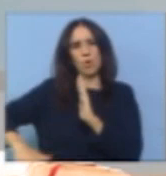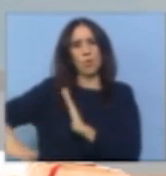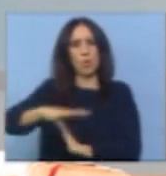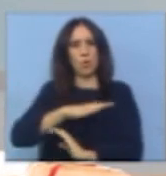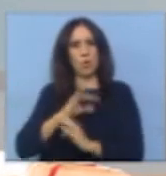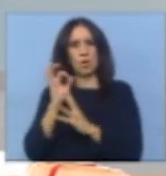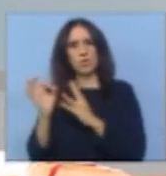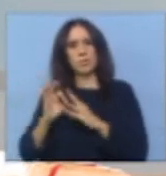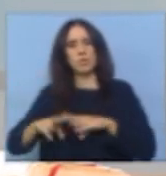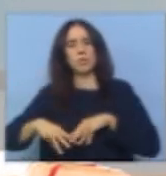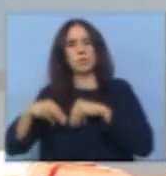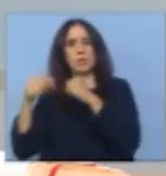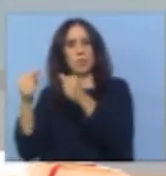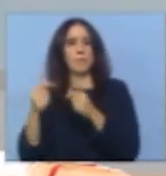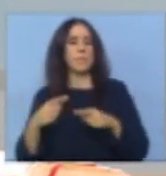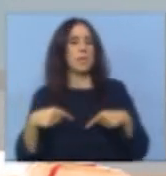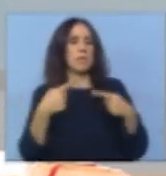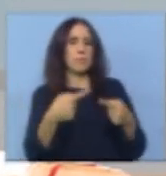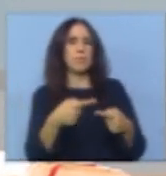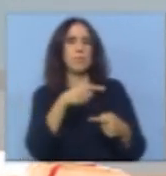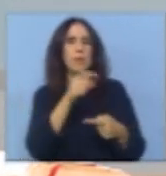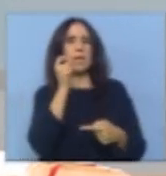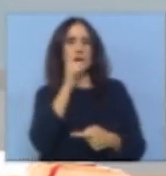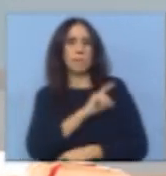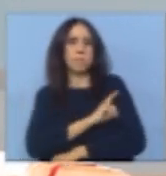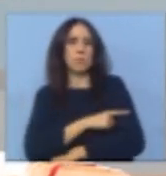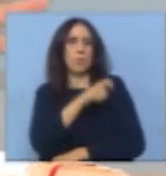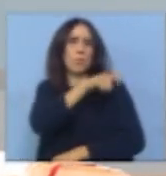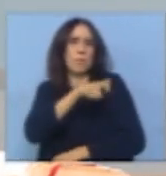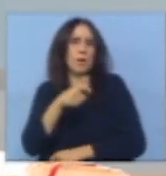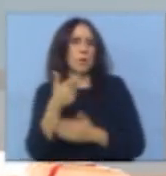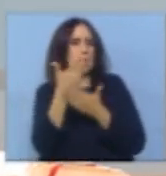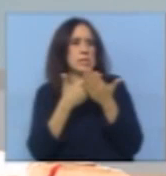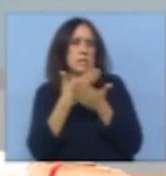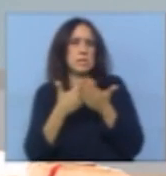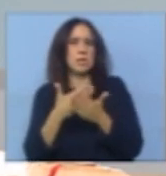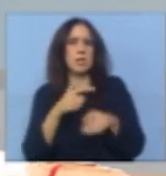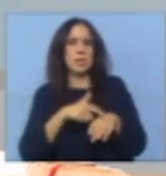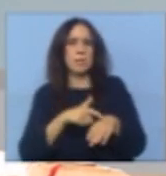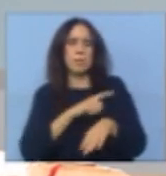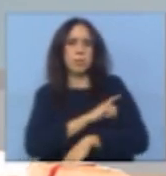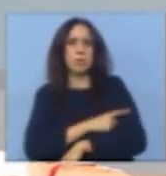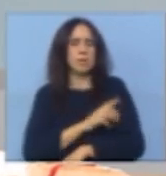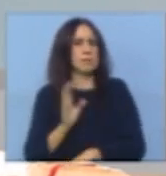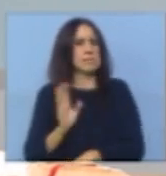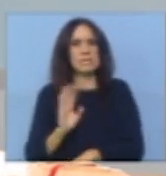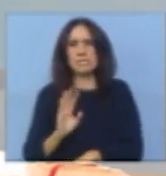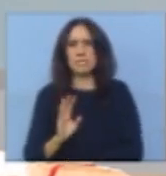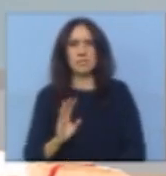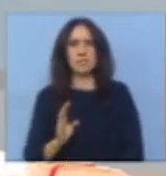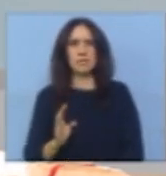dos aspectos espirituais. Depois, quem tem o poder humano trata do poder temporal. Não há aqui uma